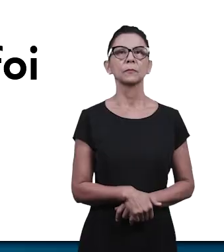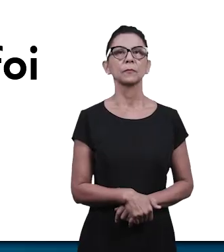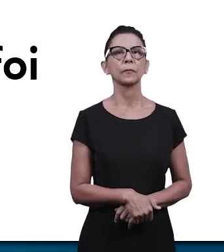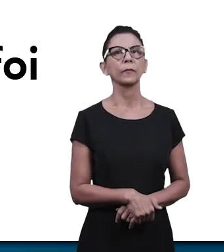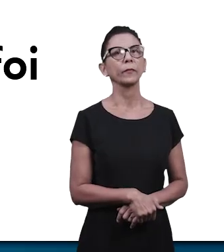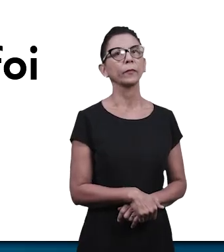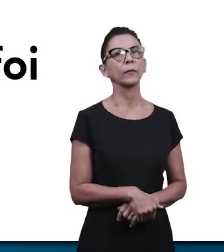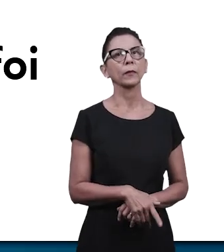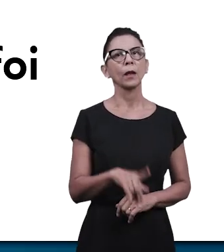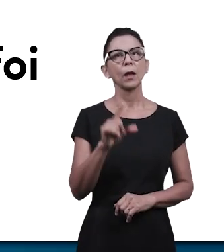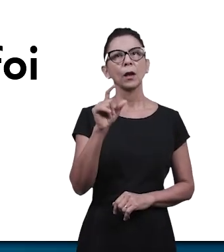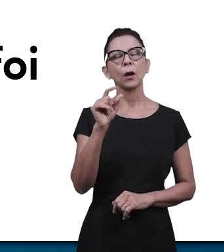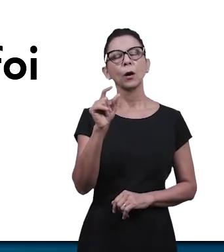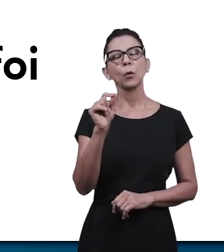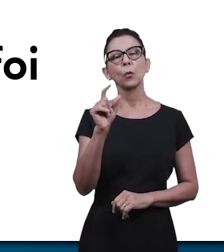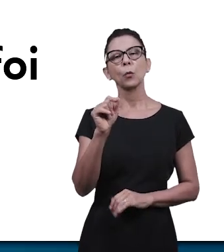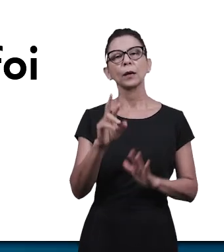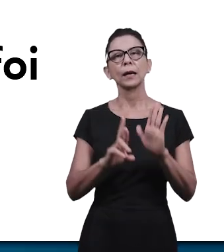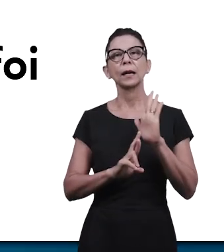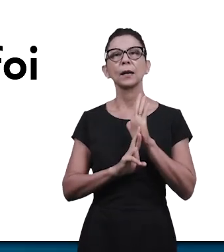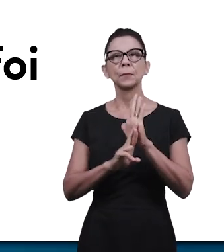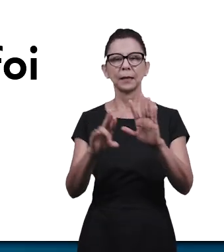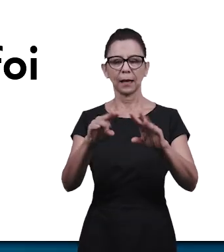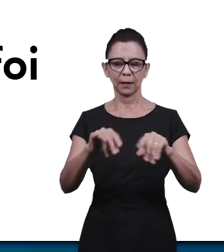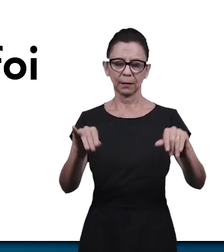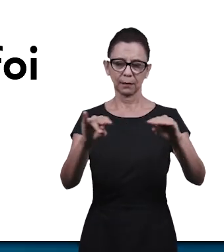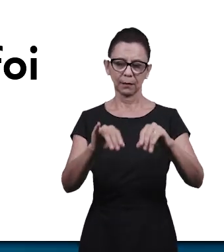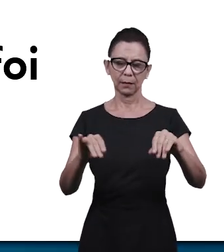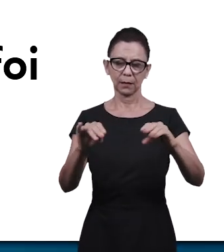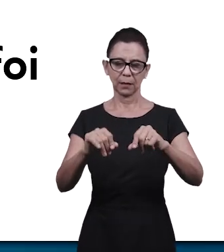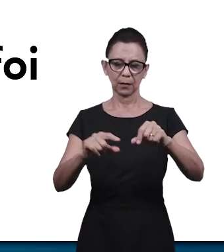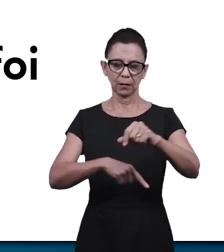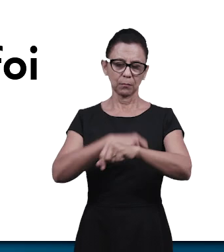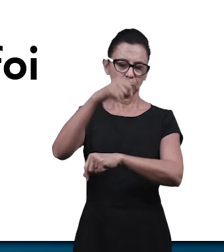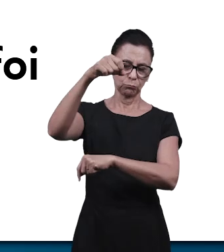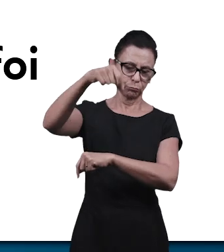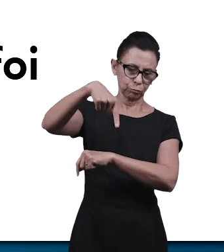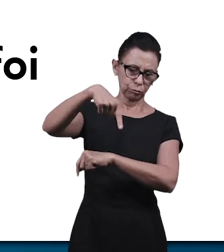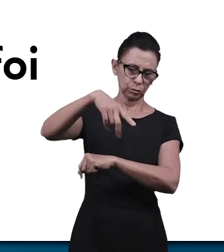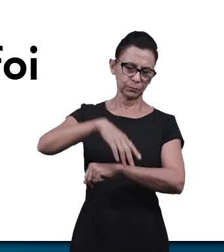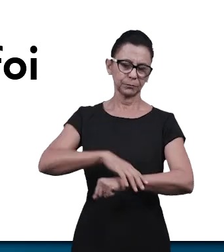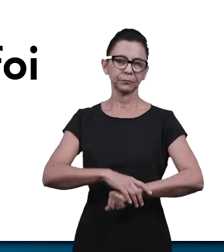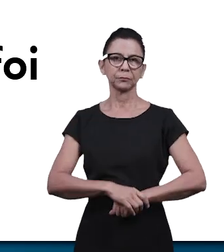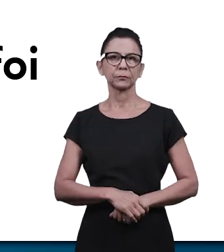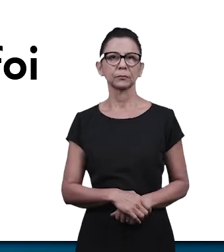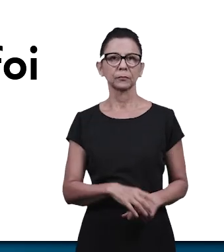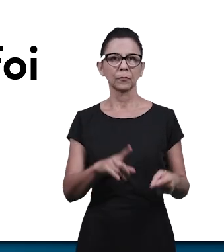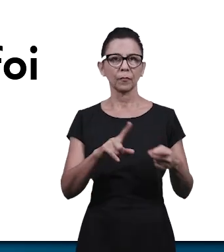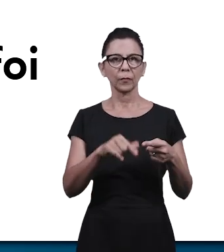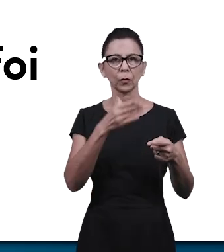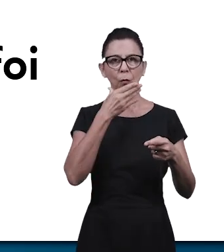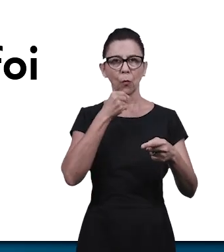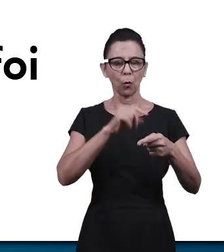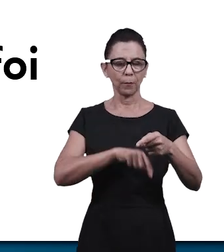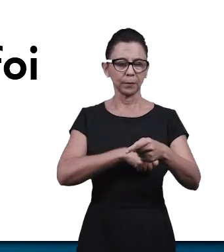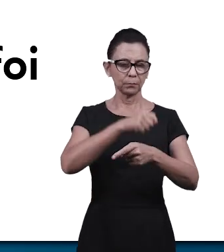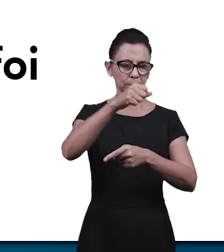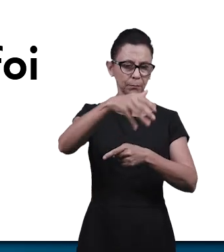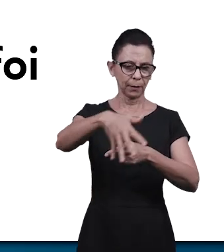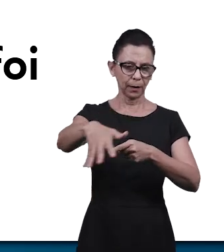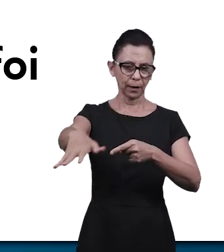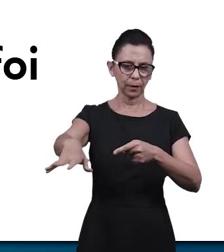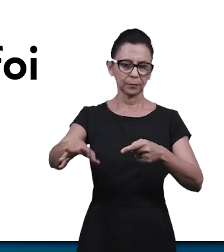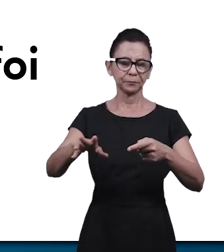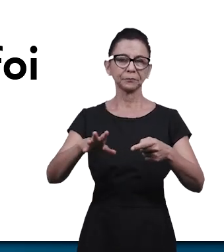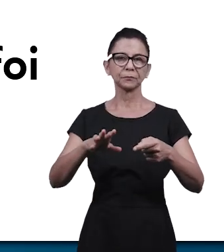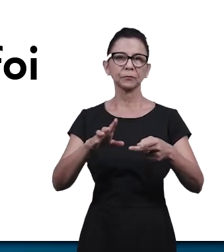assim: o que representa a terra onde a semente foi semeada? Primeiro o semeador, depois a semente, e